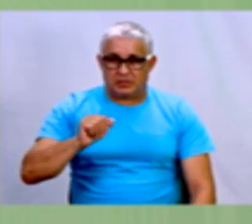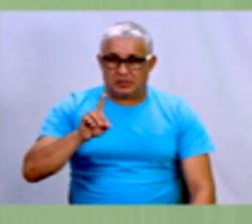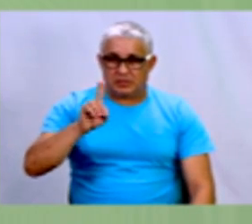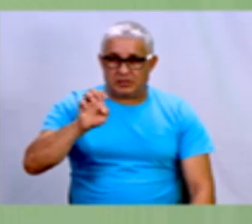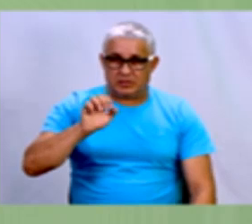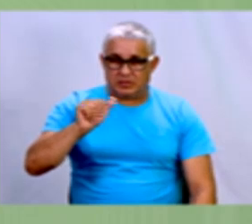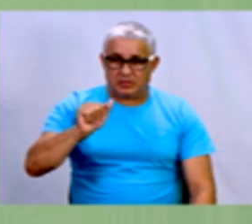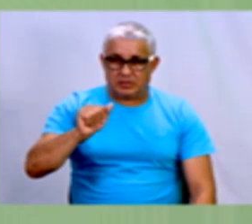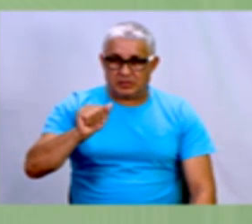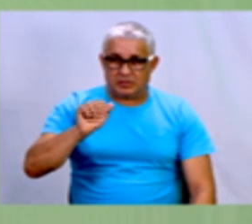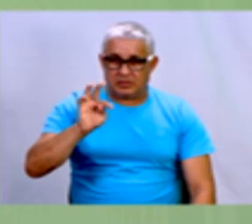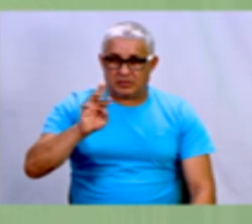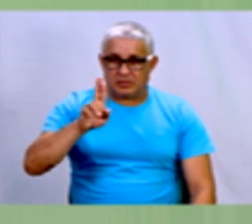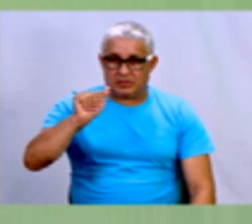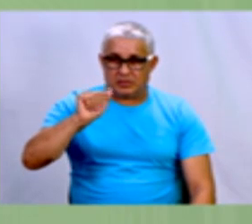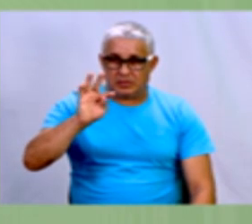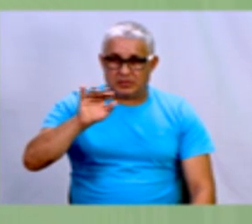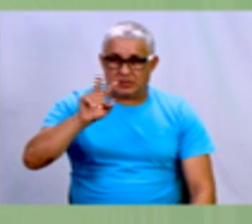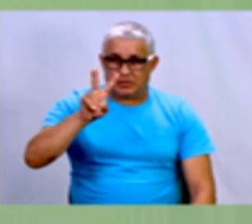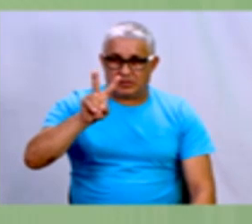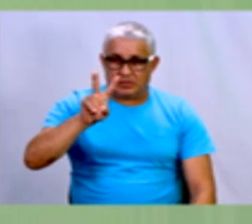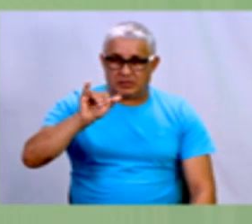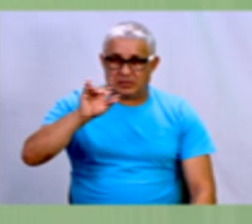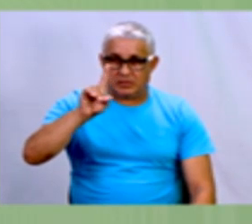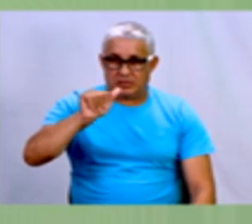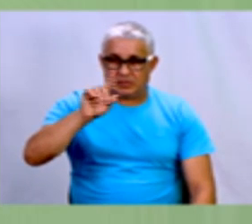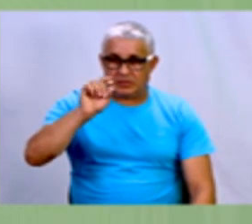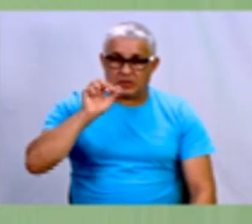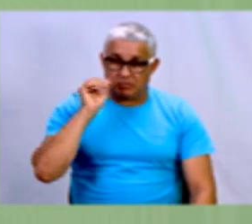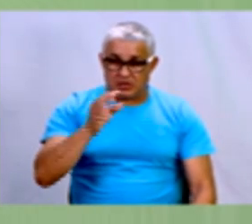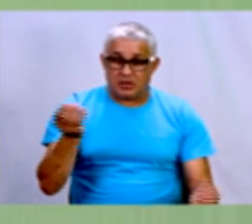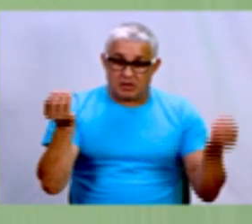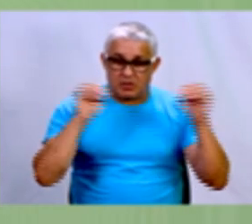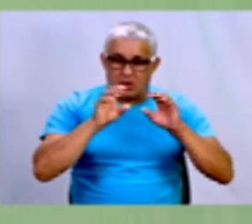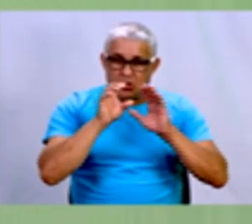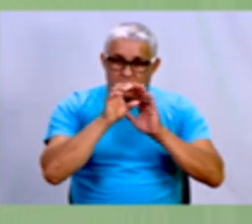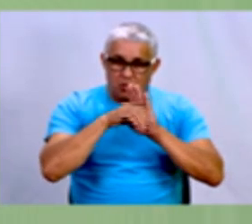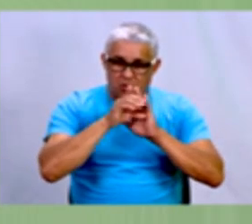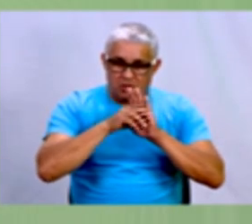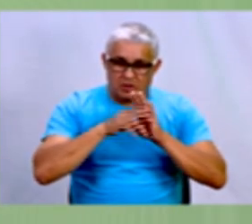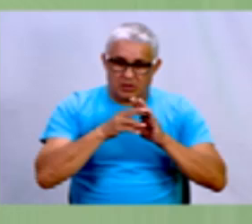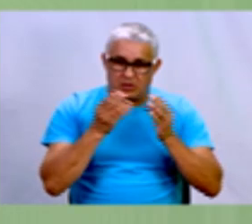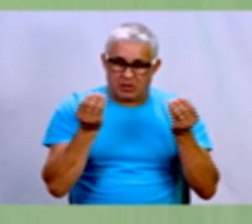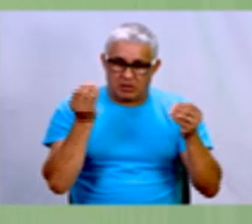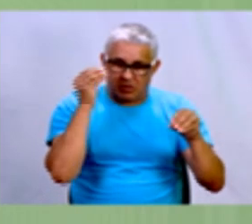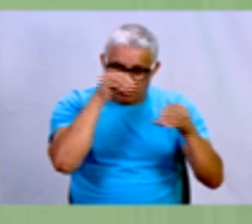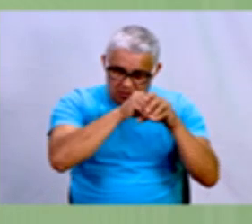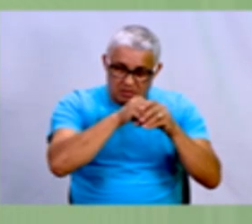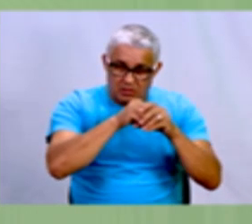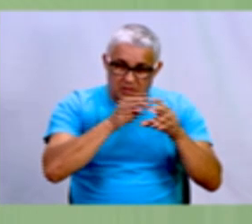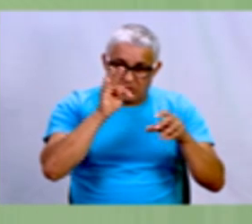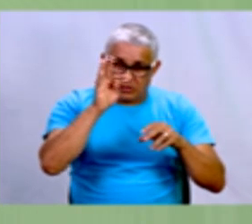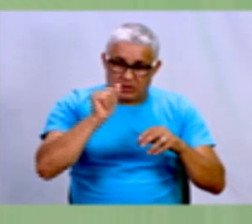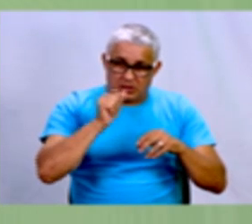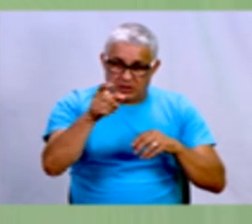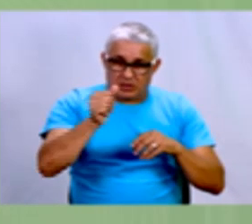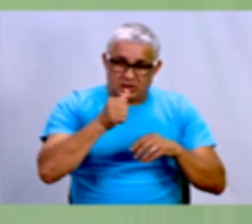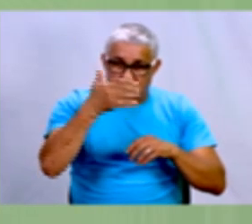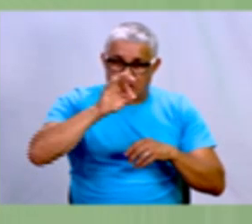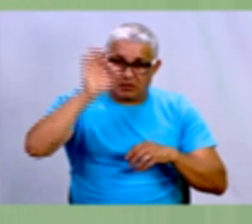usam muito isso. Por quê? Se eles colocam um conceito, eu só vou aplicar se tiver a taxa mínima